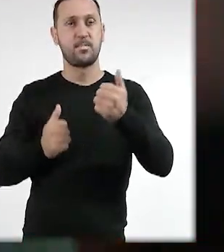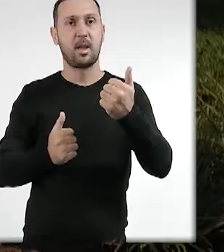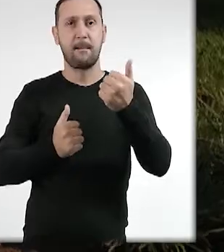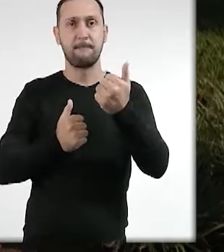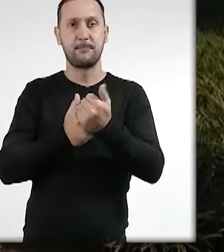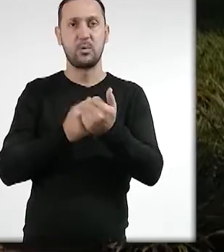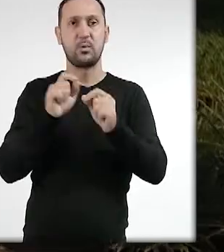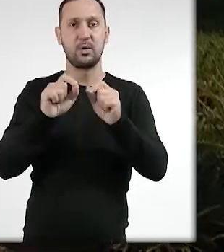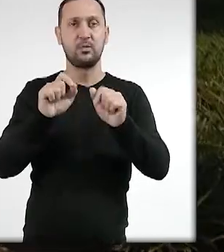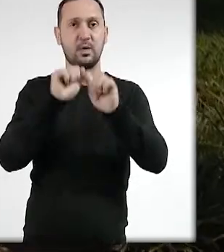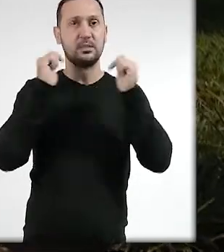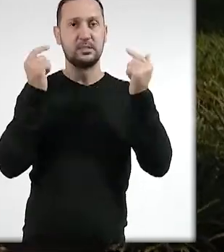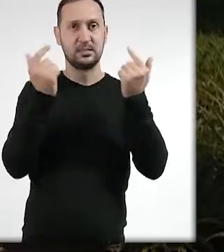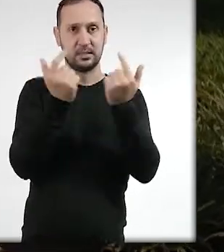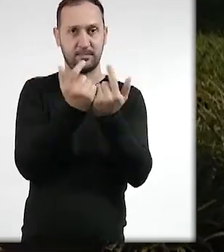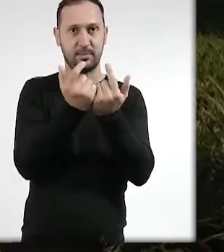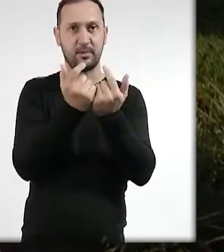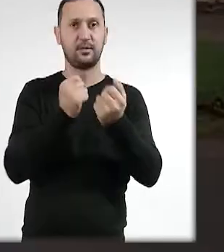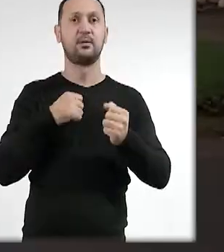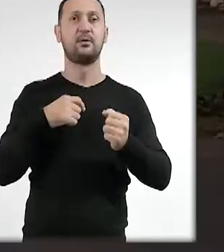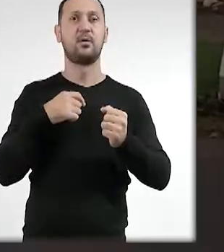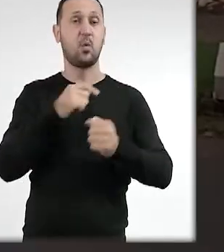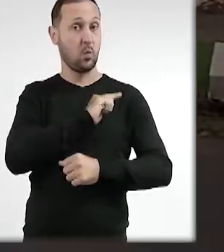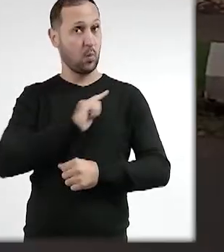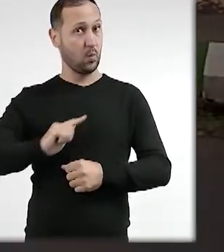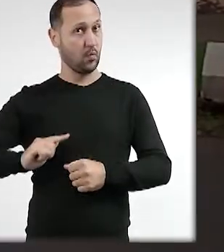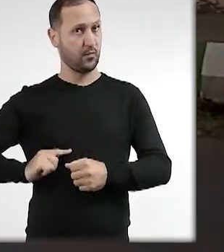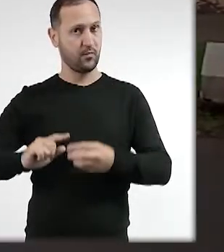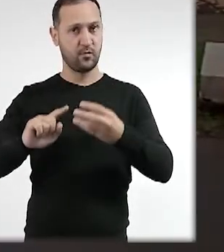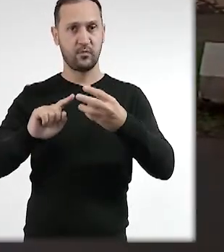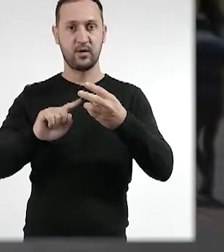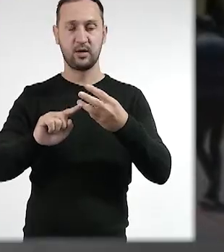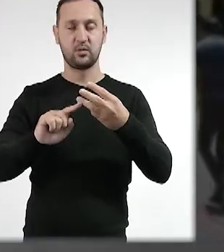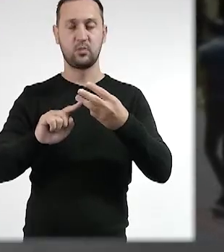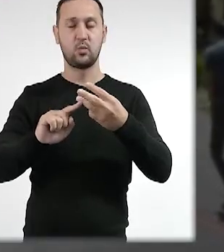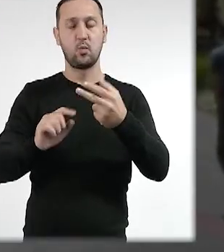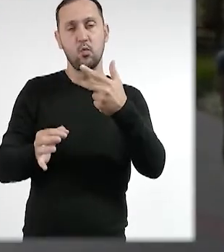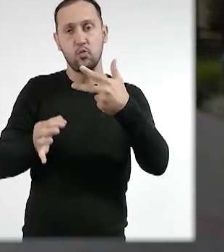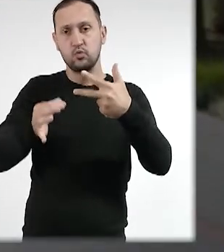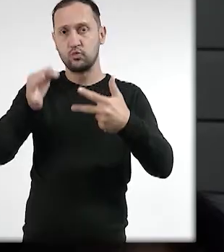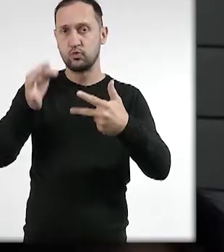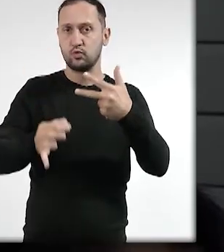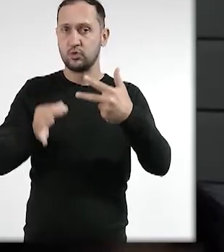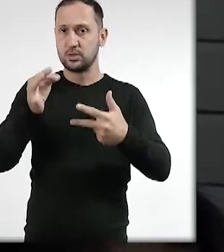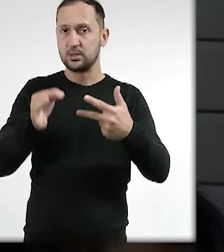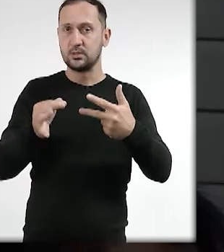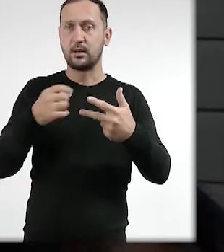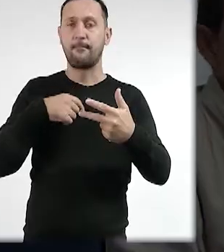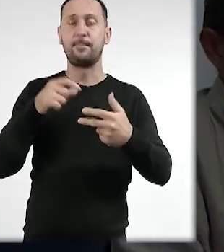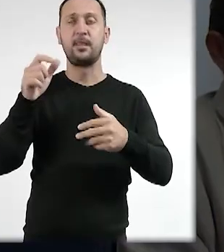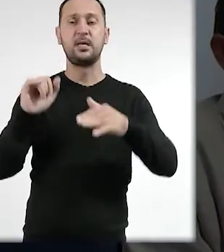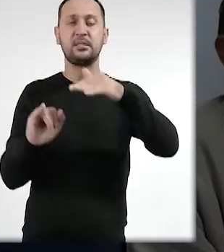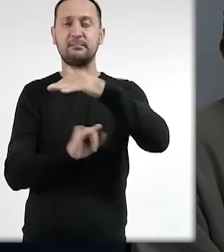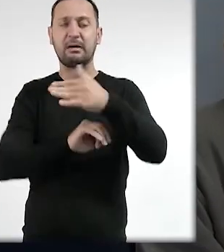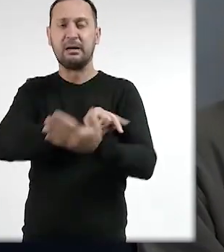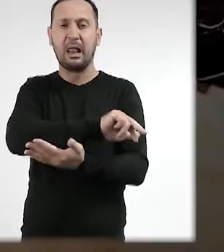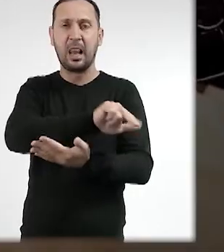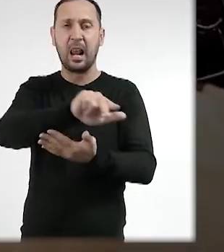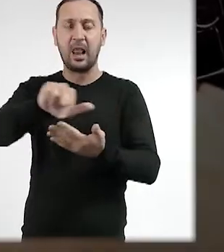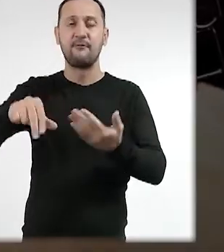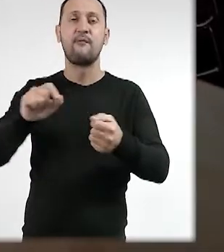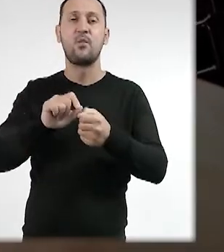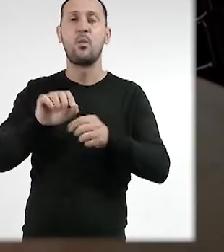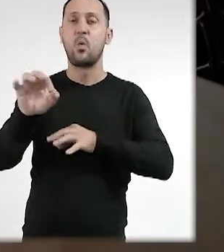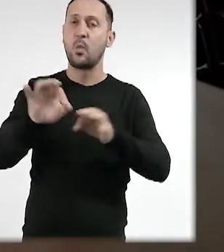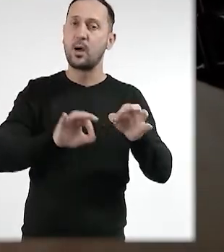Apoiando essa causa, a Assembleia Legislativa, o Governo do Estado, o Poder Judiciário e entidades representativas vão